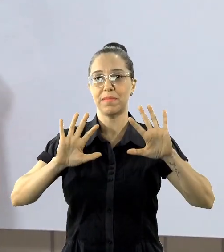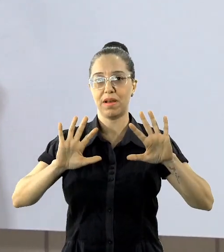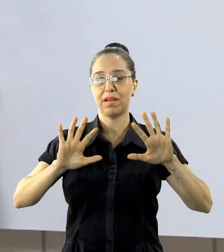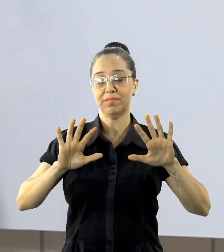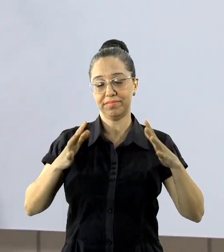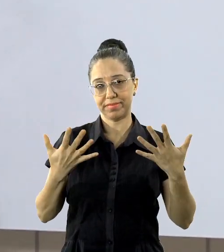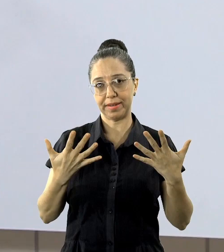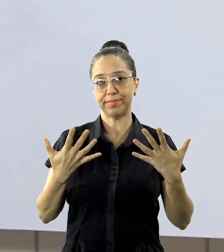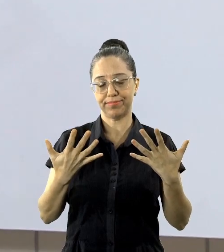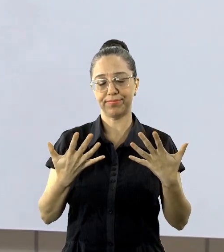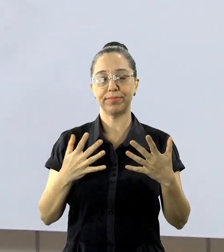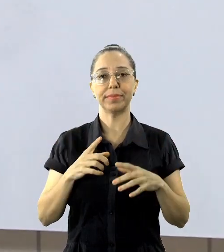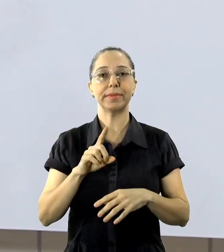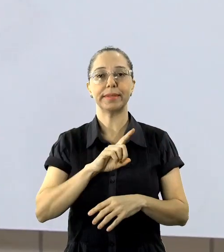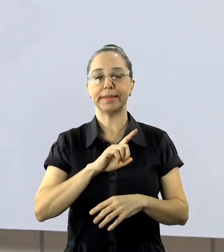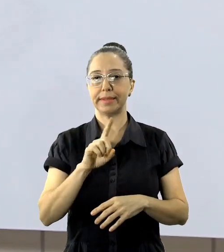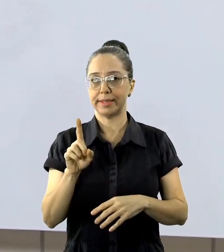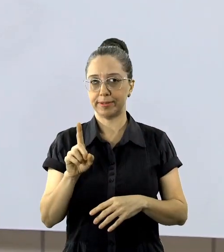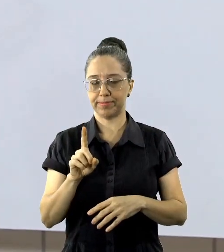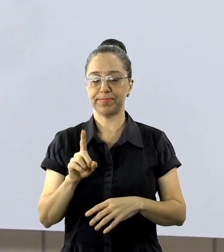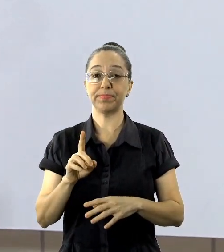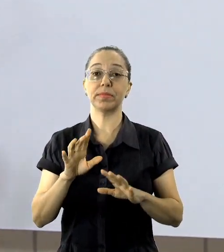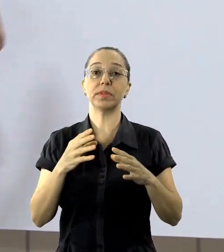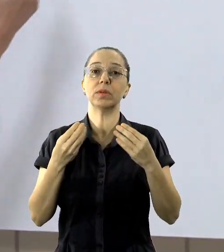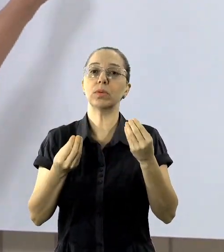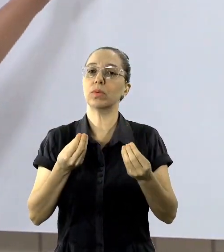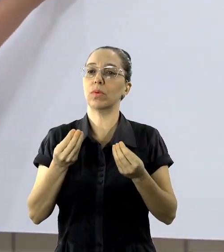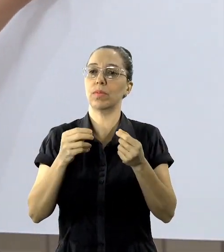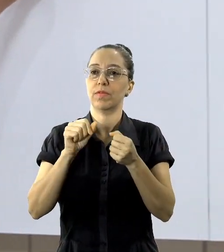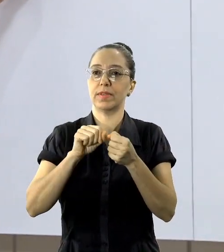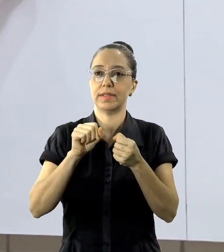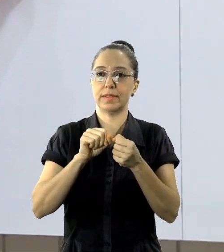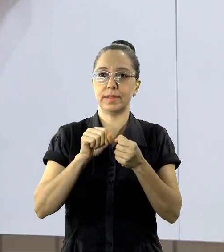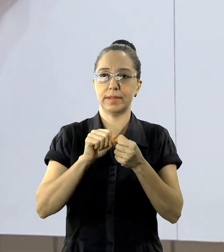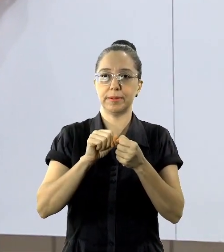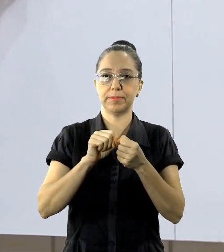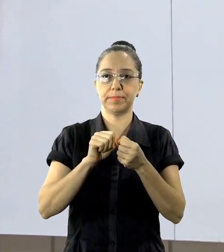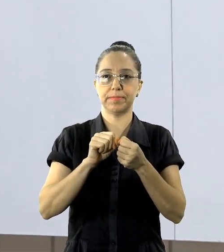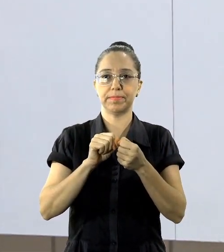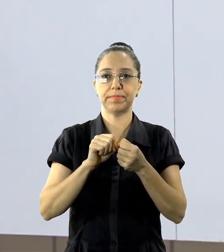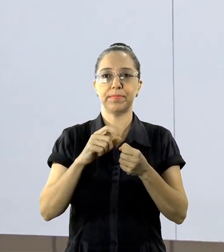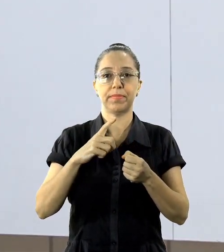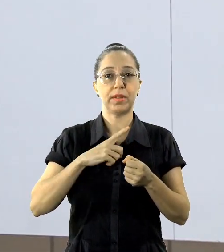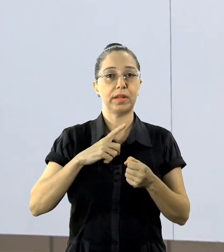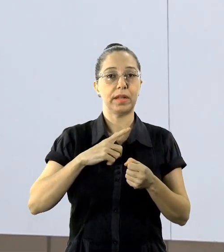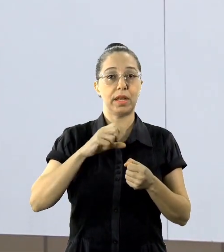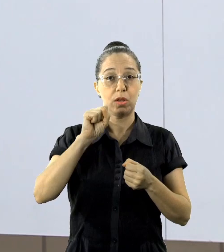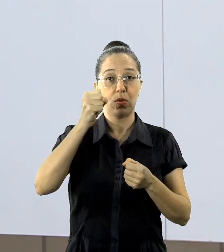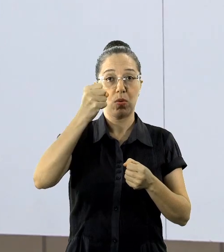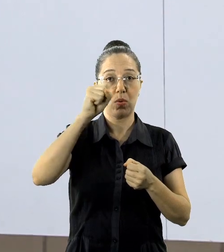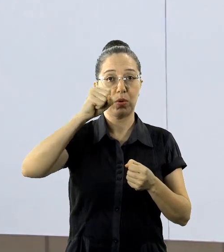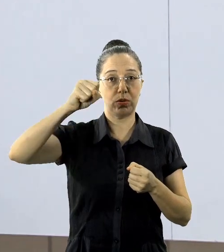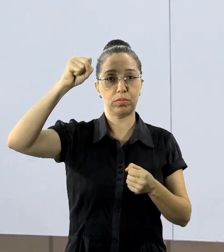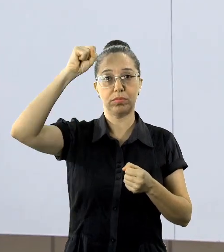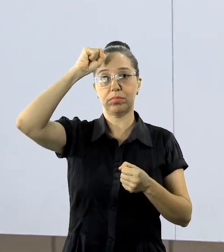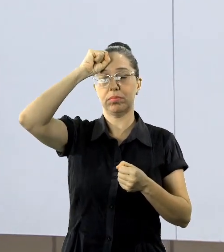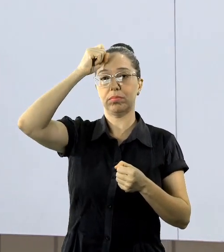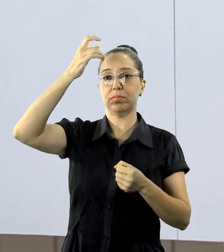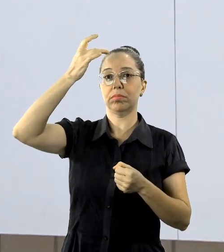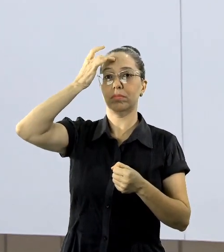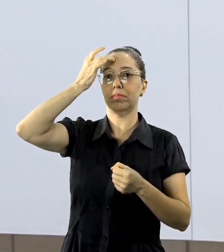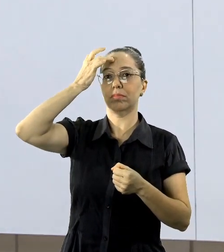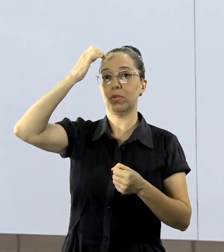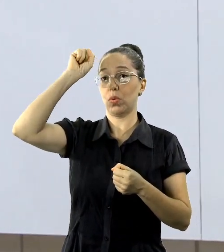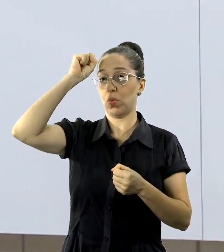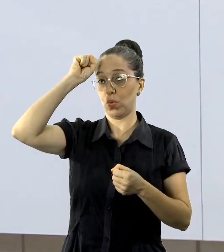pés? Não, não precisa. Você pode pegar o número 8, guardar na sua cabeça, igual lá a